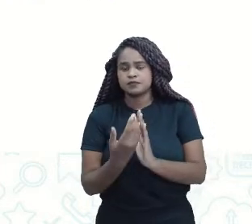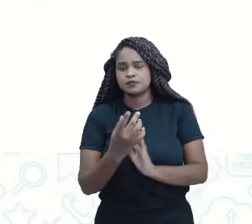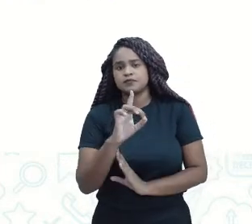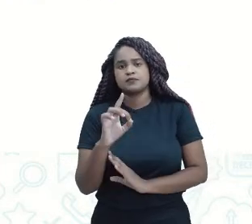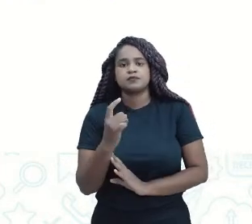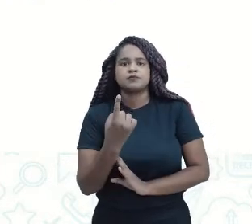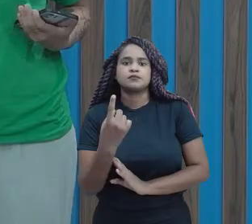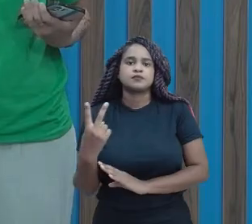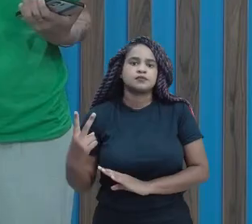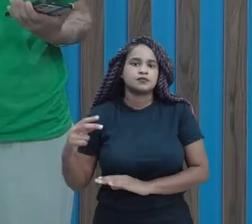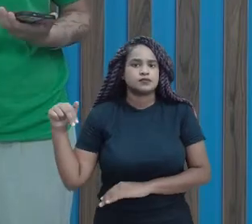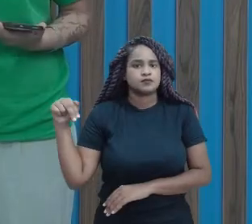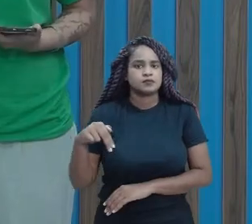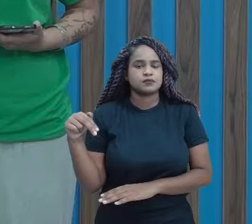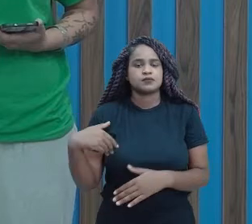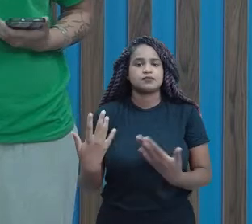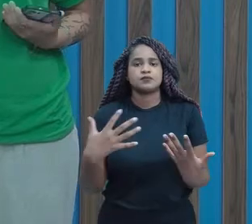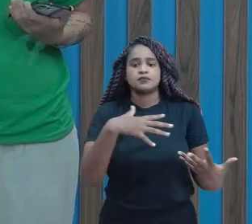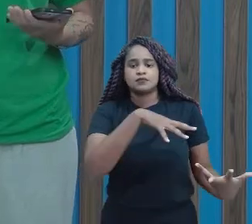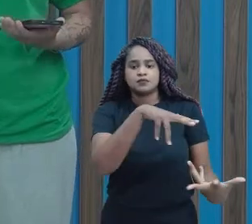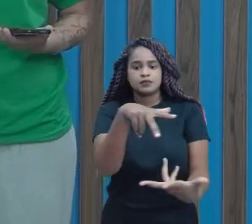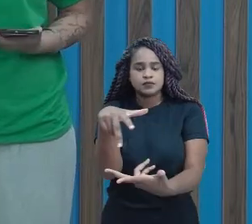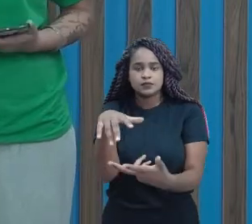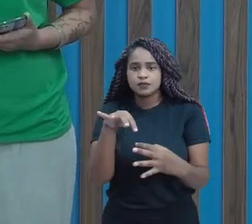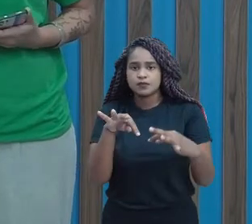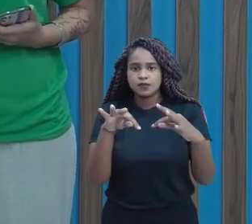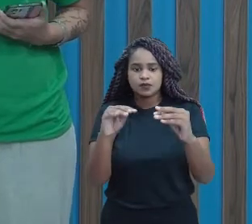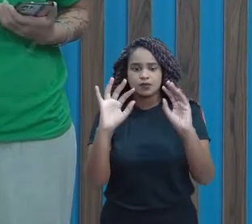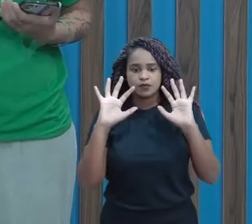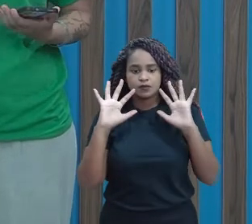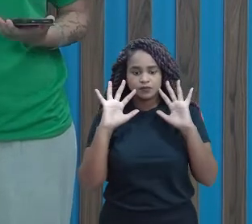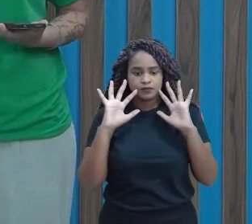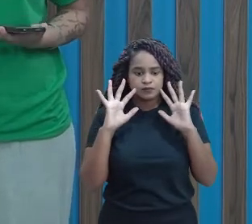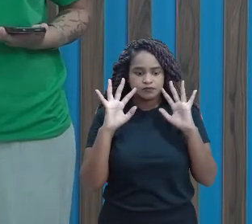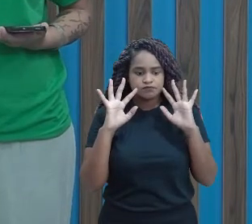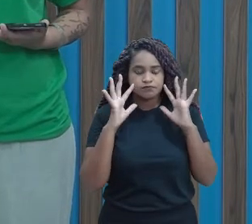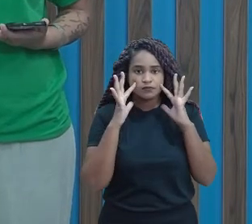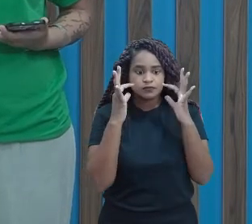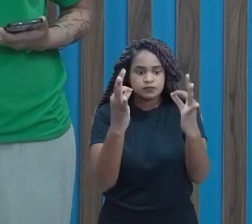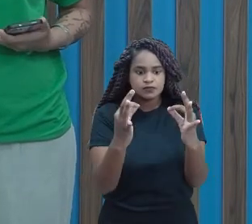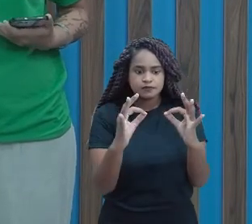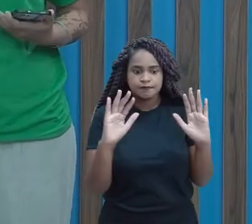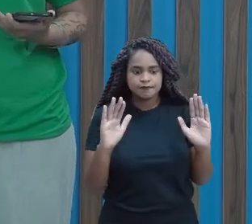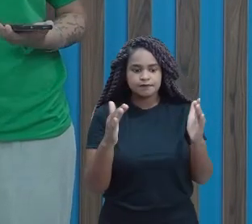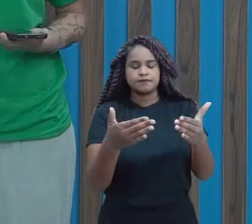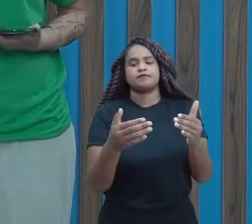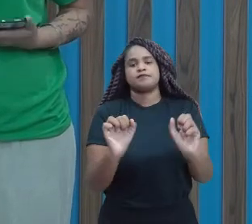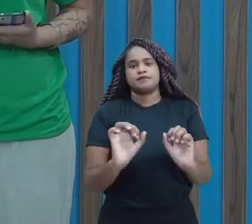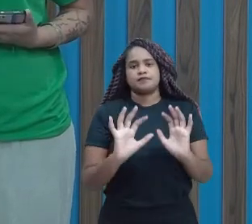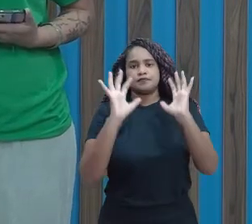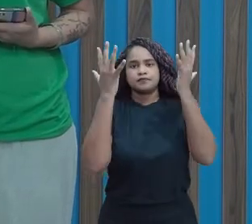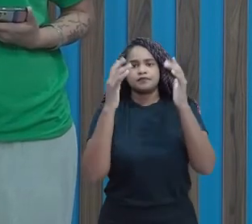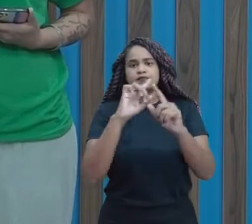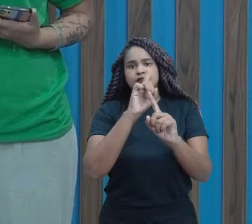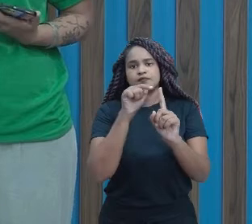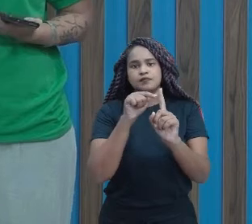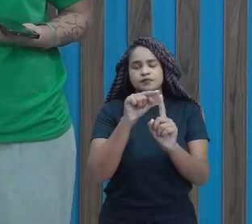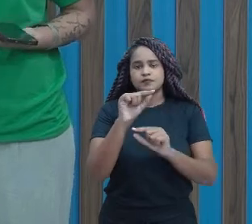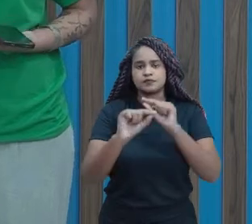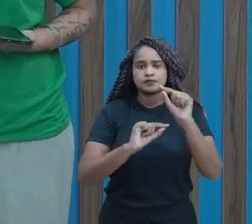12 de novembro, então o mundo está engajado, né, dentro desse evento, para realmente